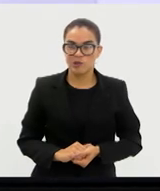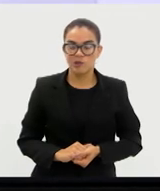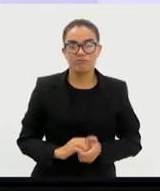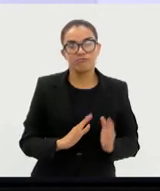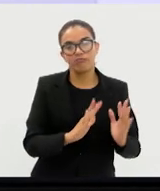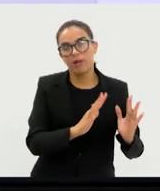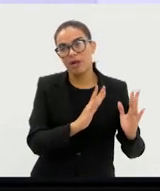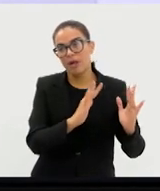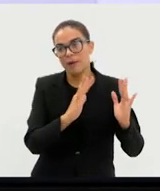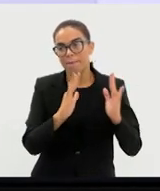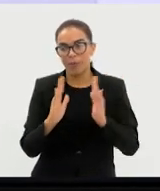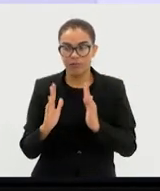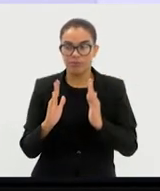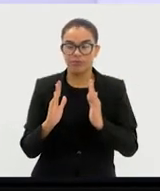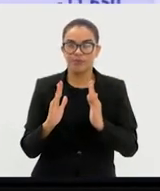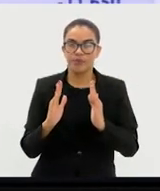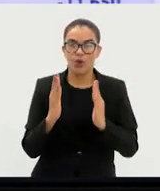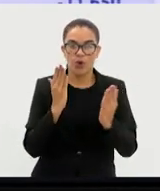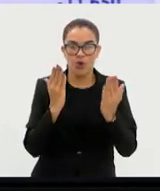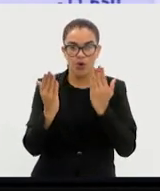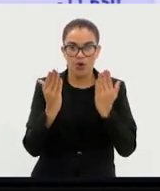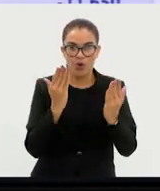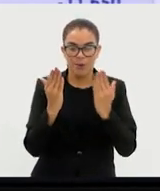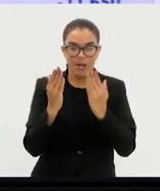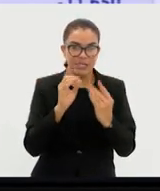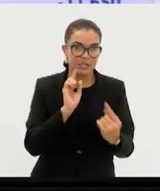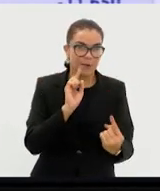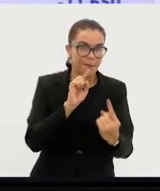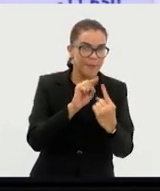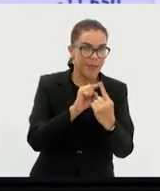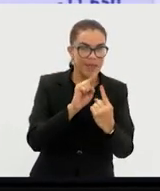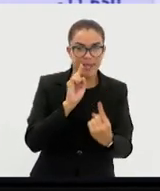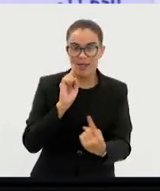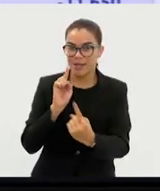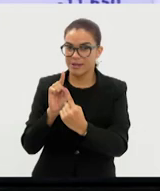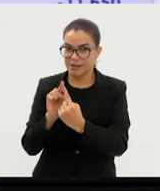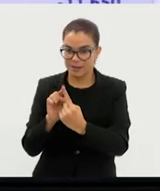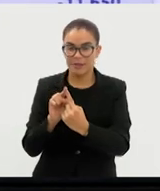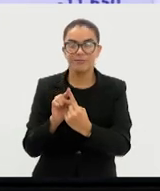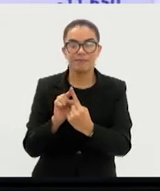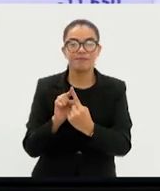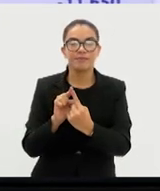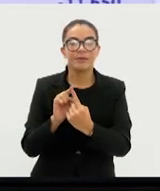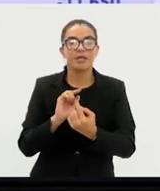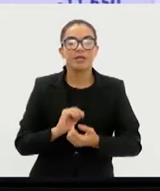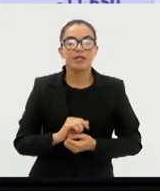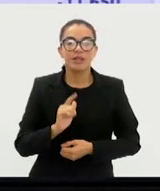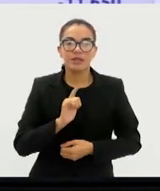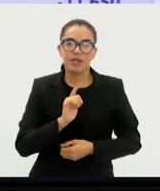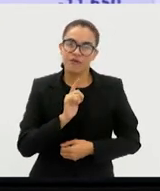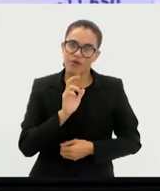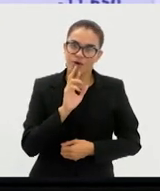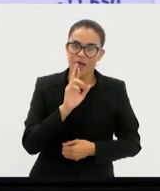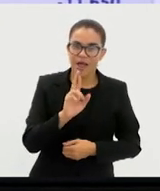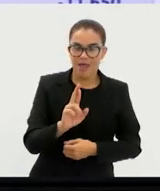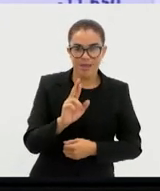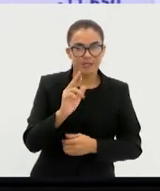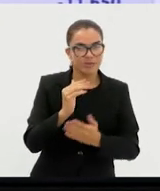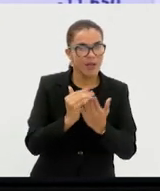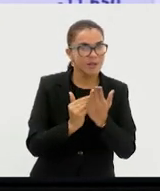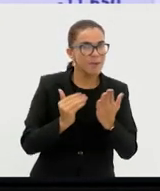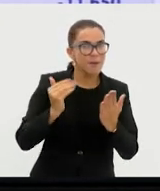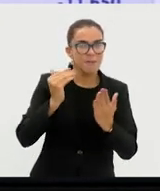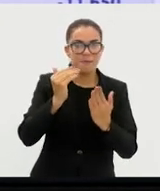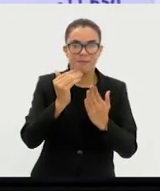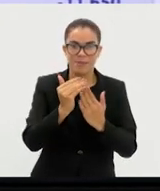Passando então para a comparação das nossas metas, né, de resultado primário, a gente teve um resultado acima daquilo previsto